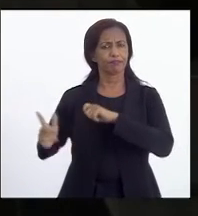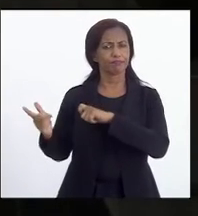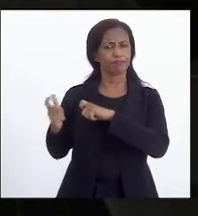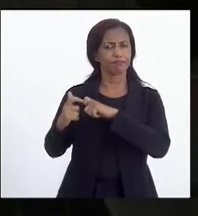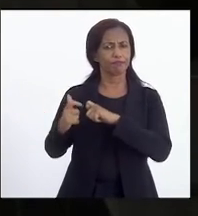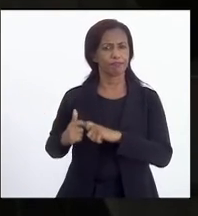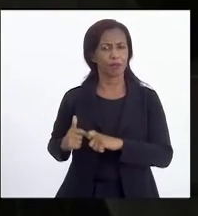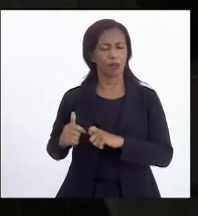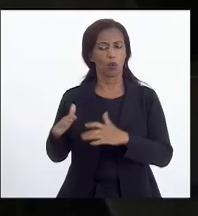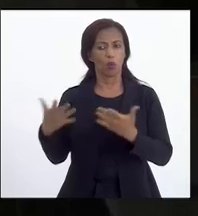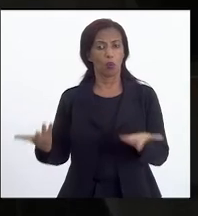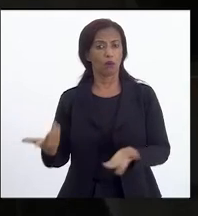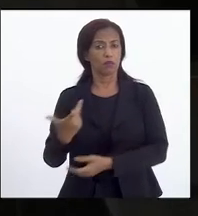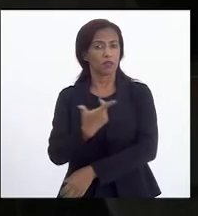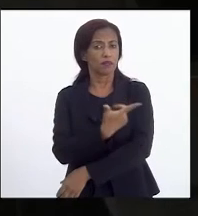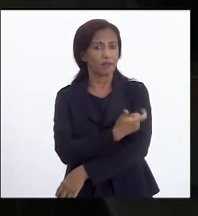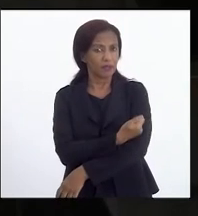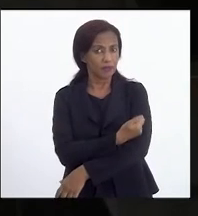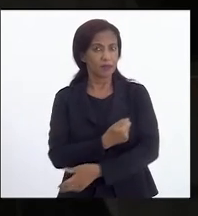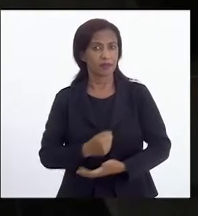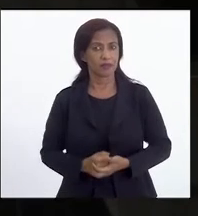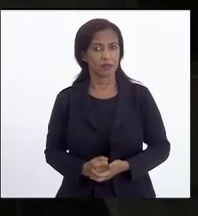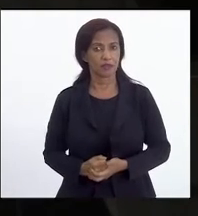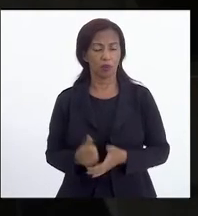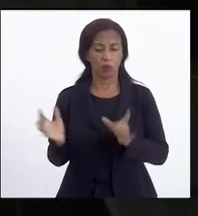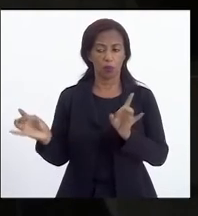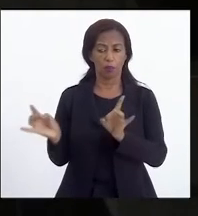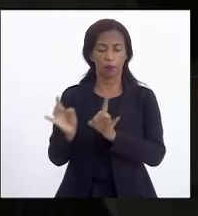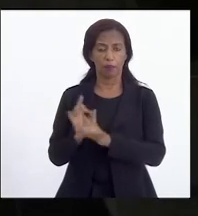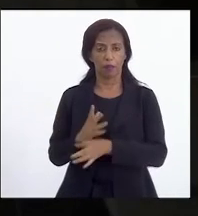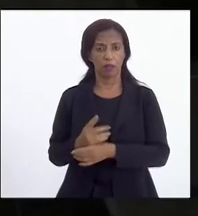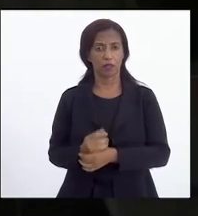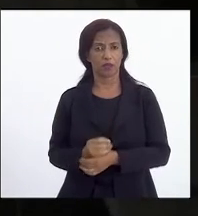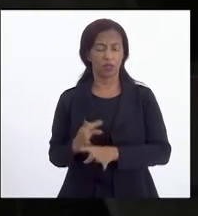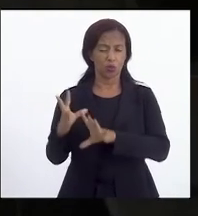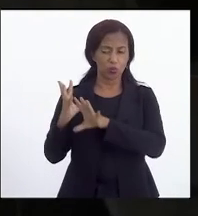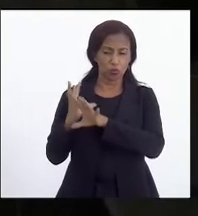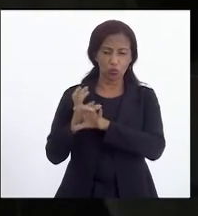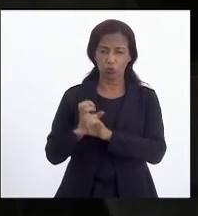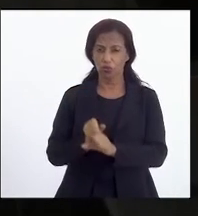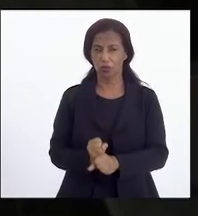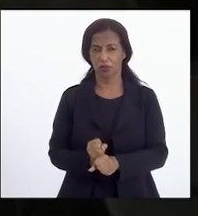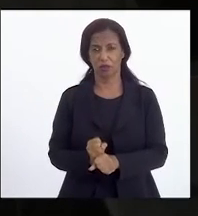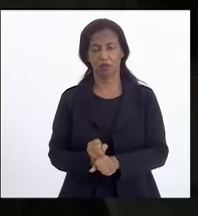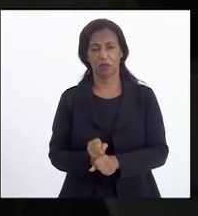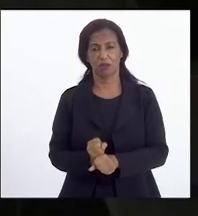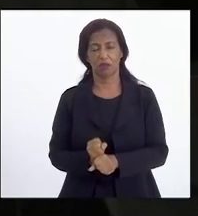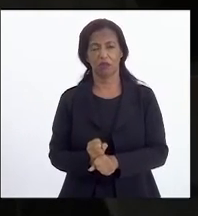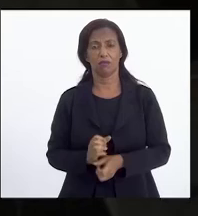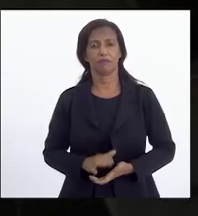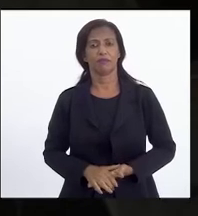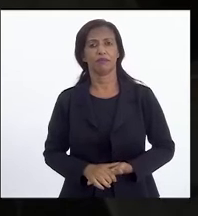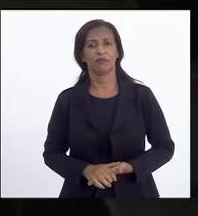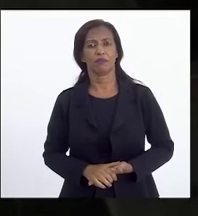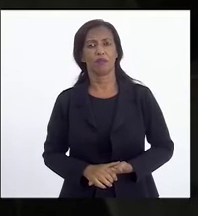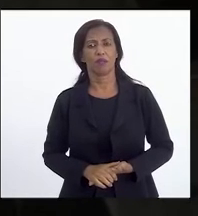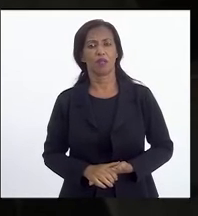quando essa Fascinação completa Total fosse